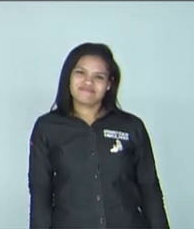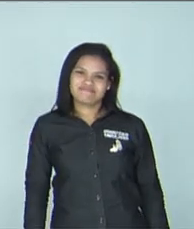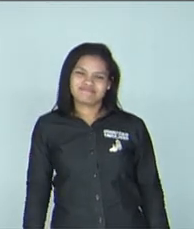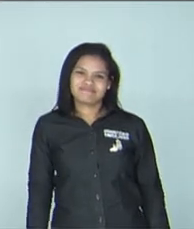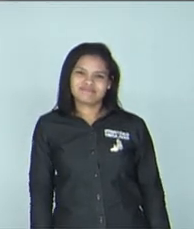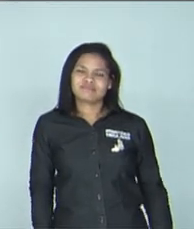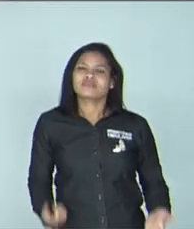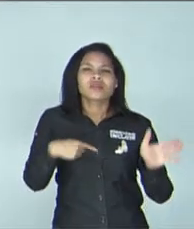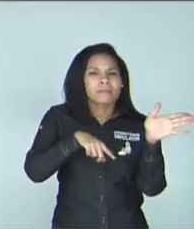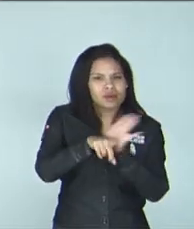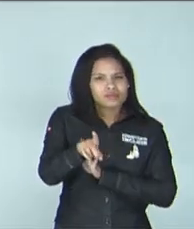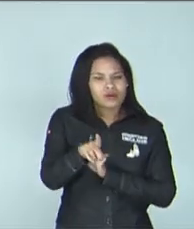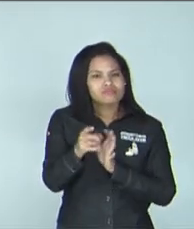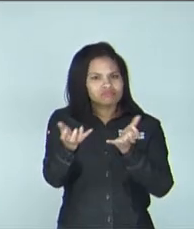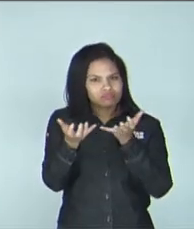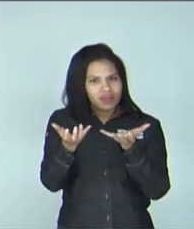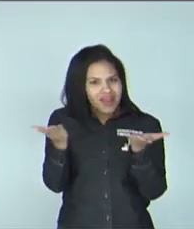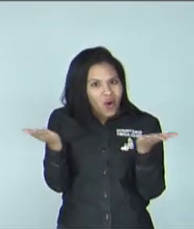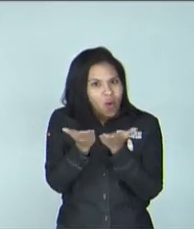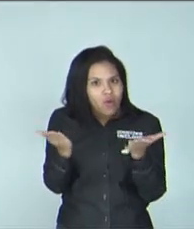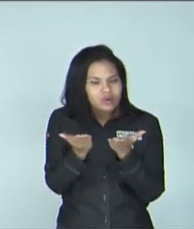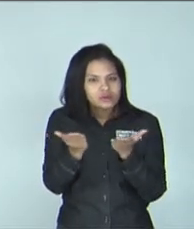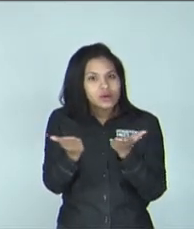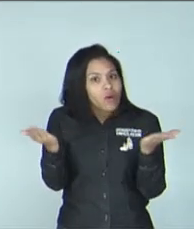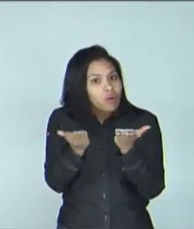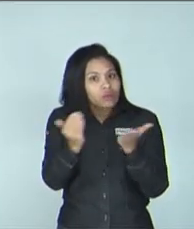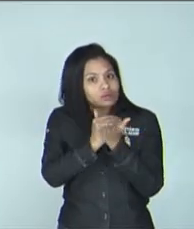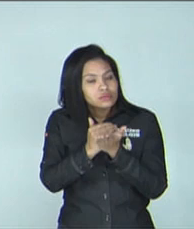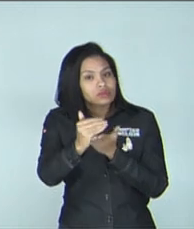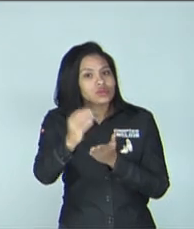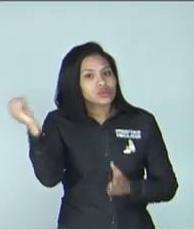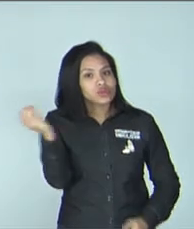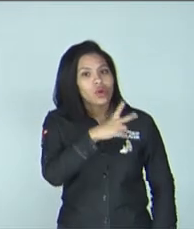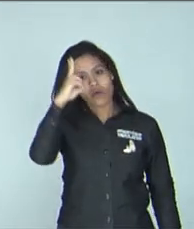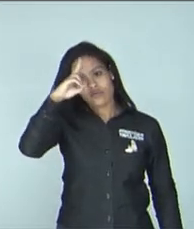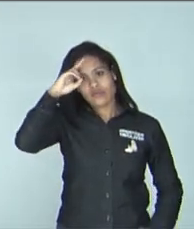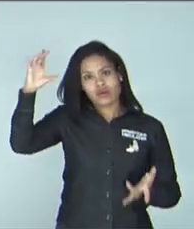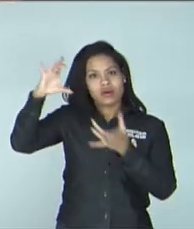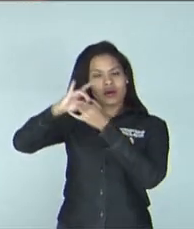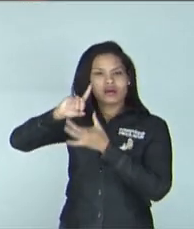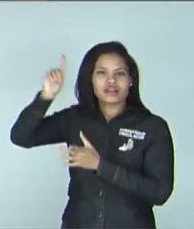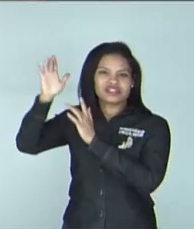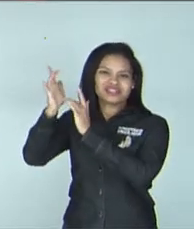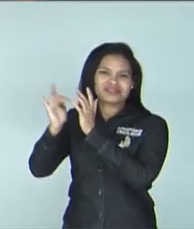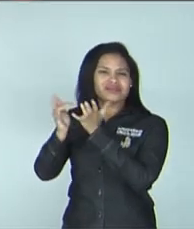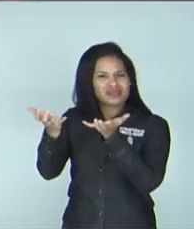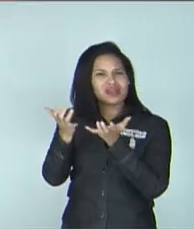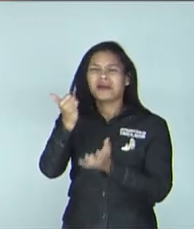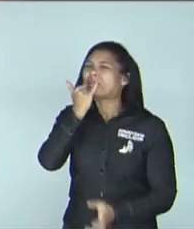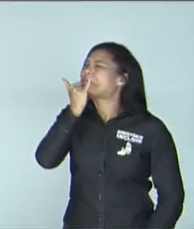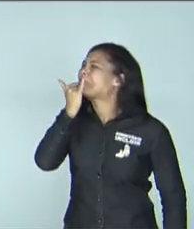coisa você quer hoje vai começar a sua história com jesus o que é hoje pedi perdão dos seus pecados